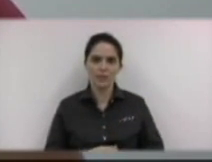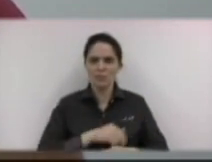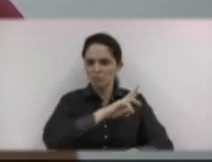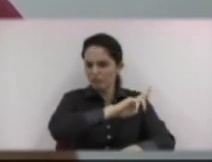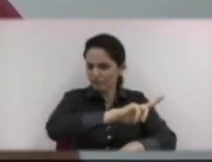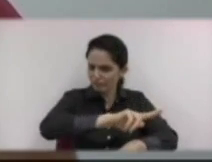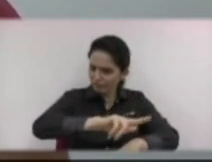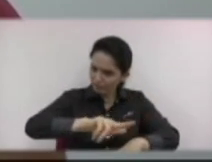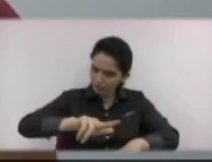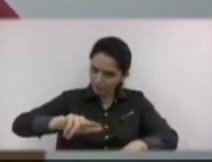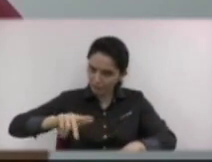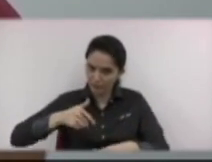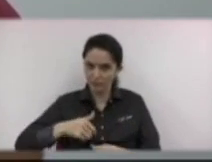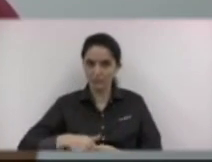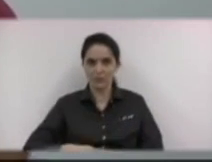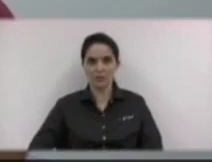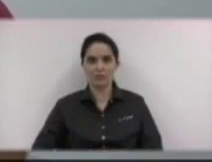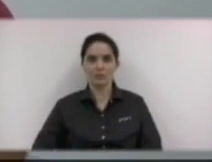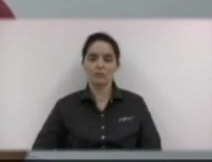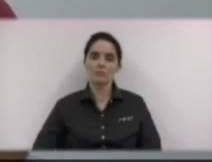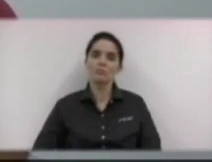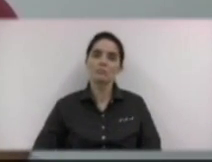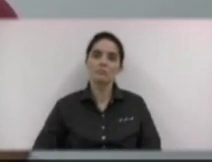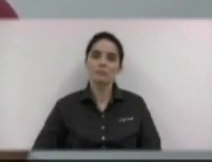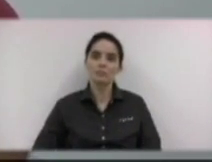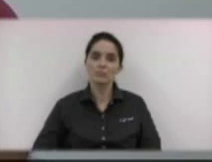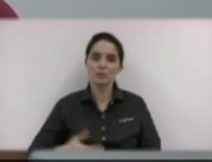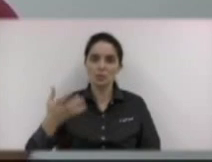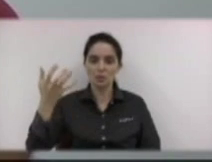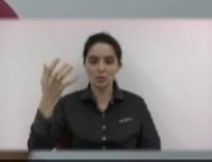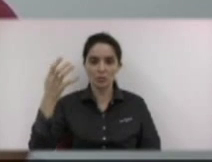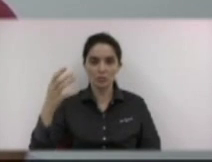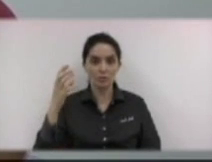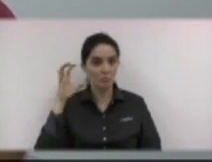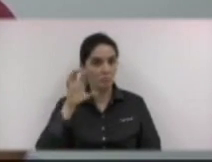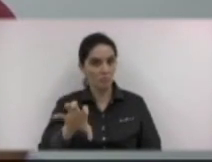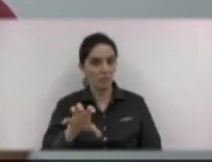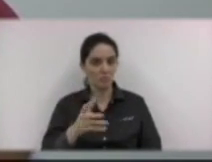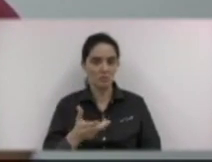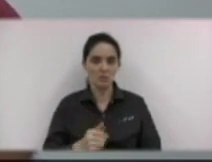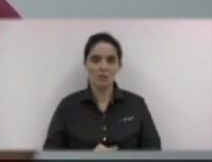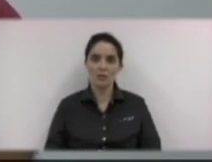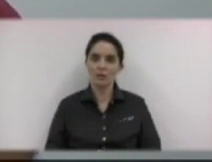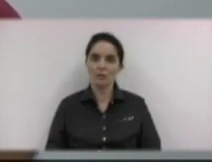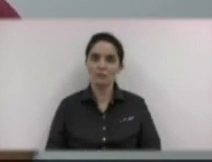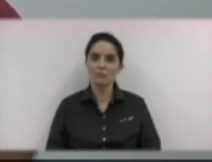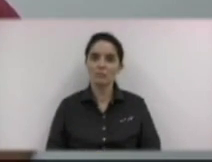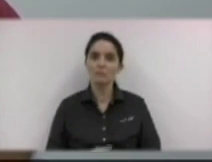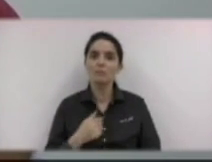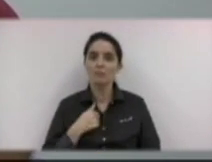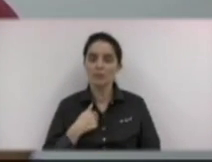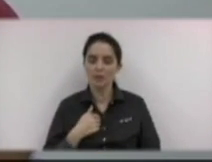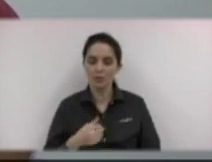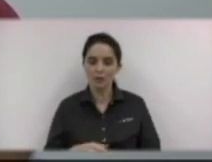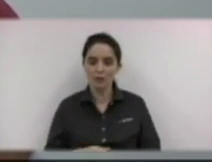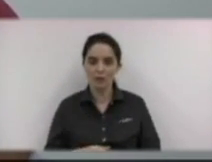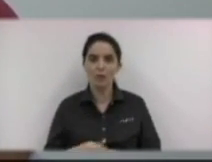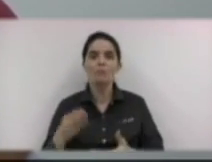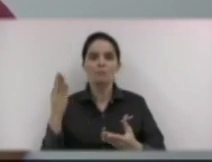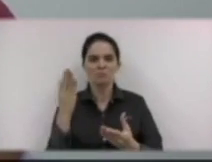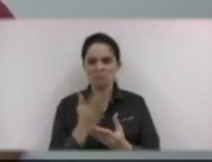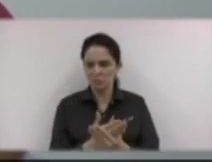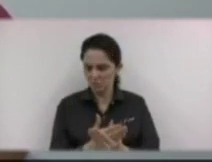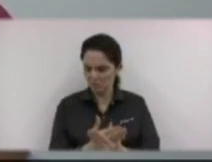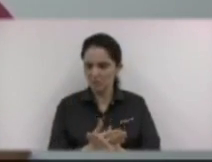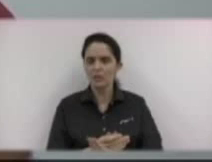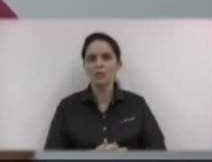sortidos tópicos. E eu me defendi de todos eles. E nos casos em que eu precisava processar para garantir